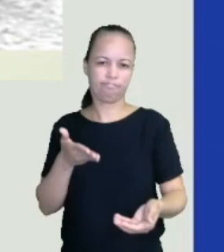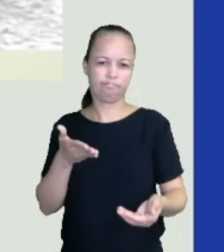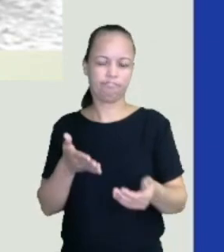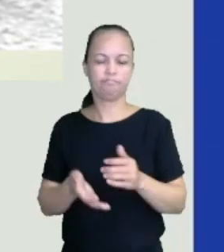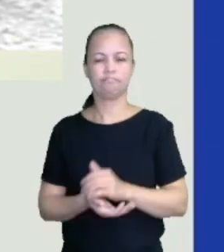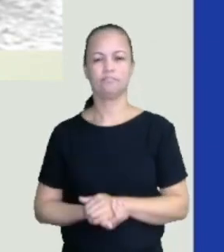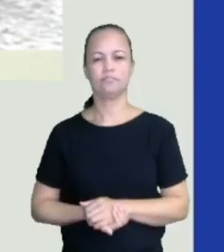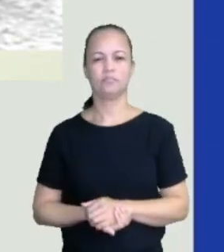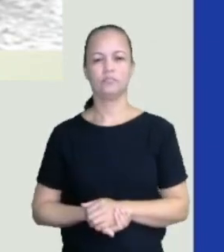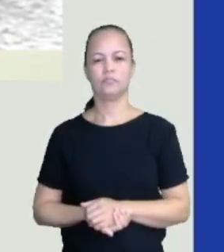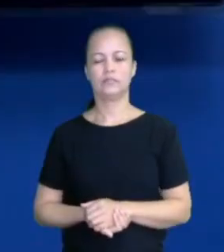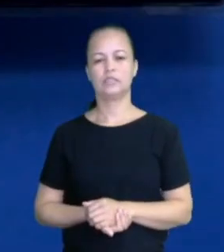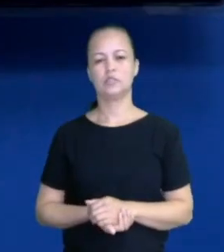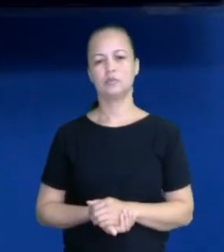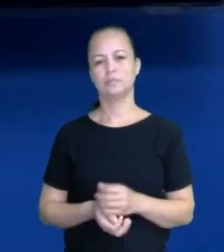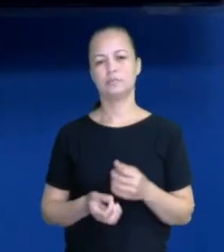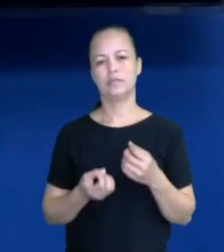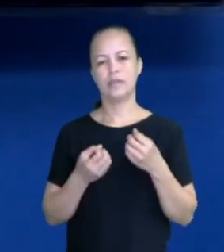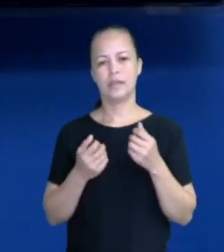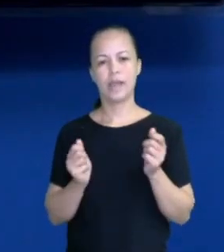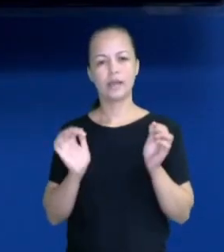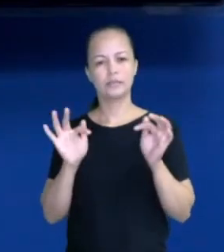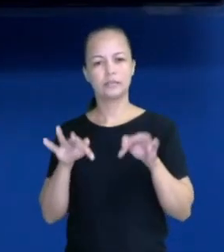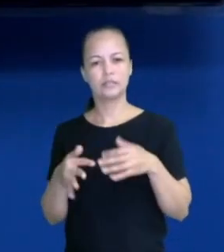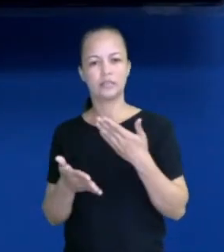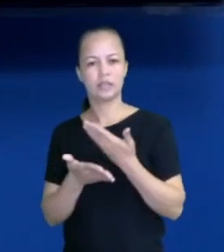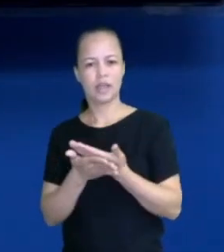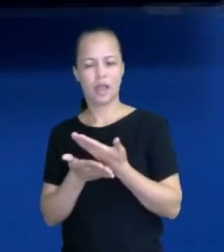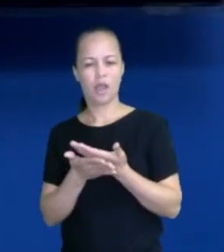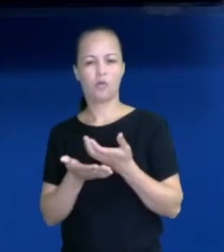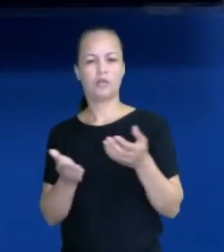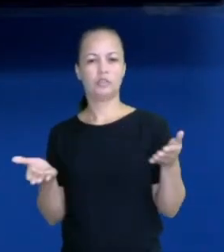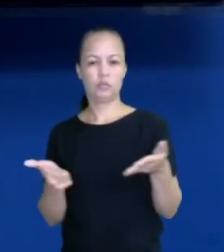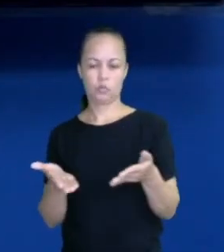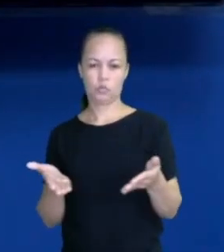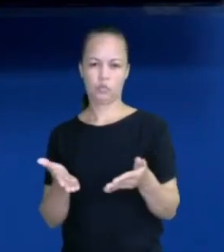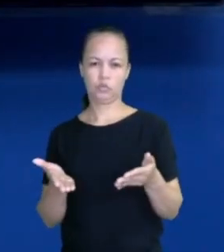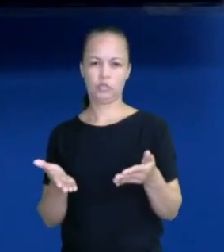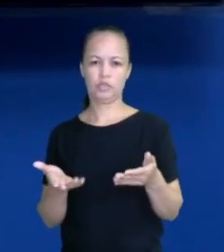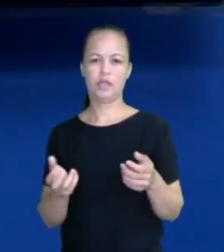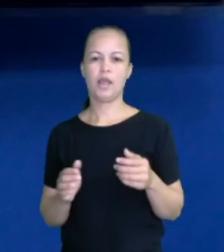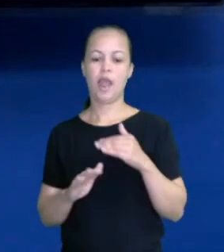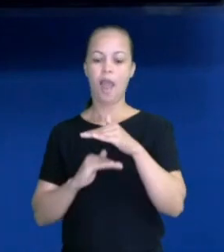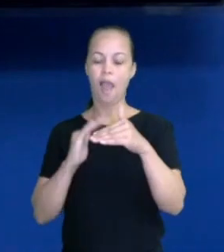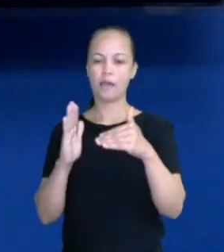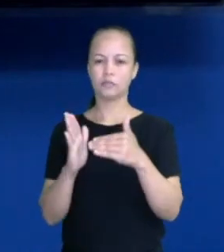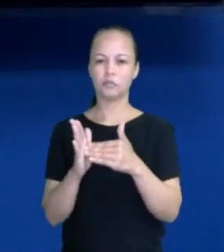Bom, e assim a gente finaliza a nossa aula de hoje. A todos,